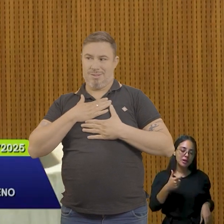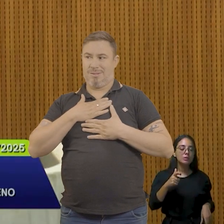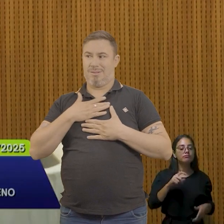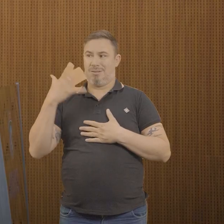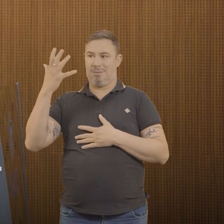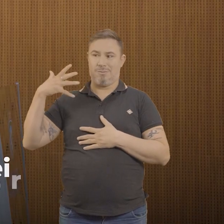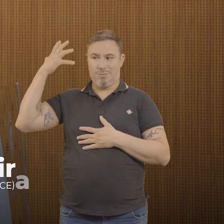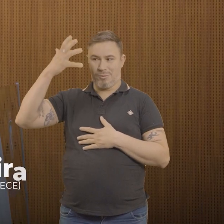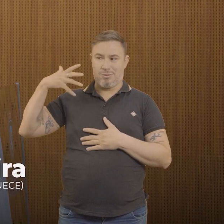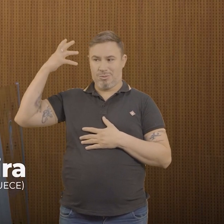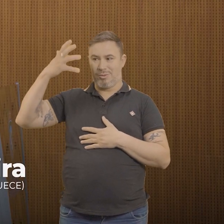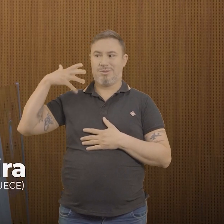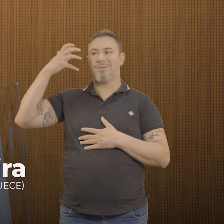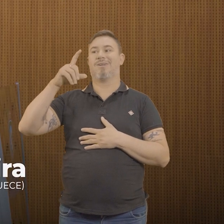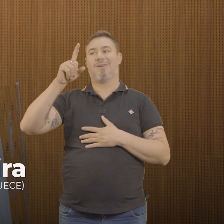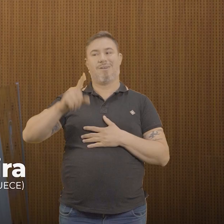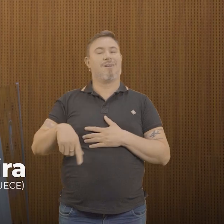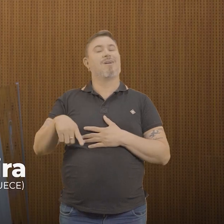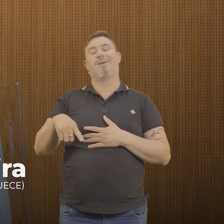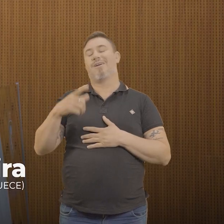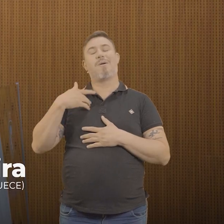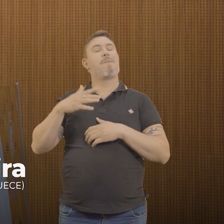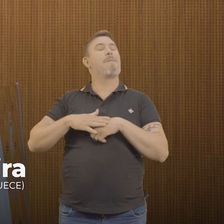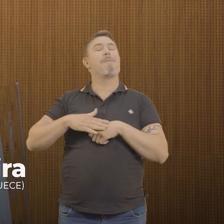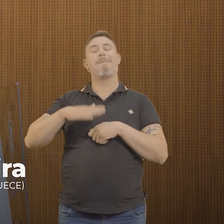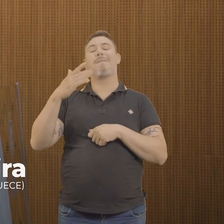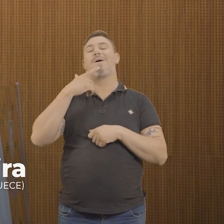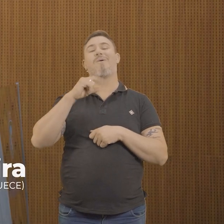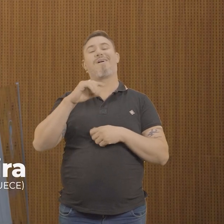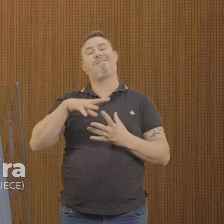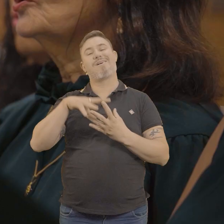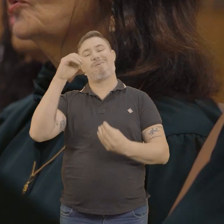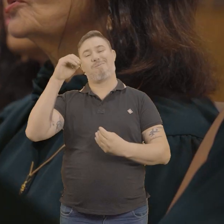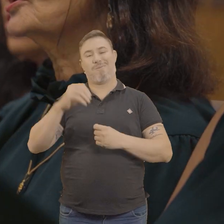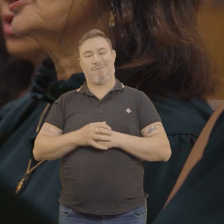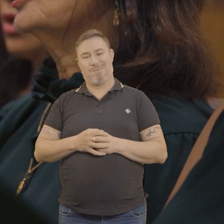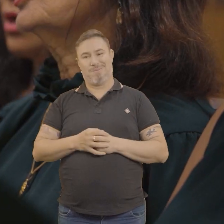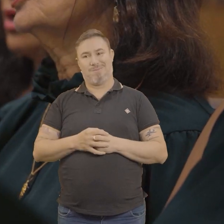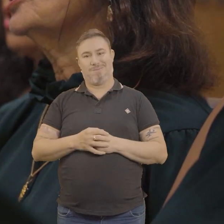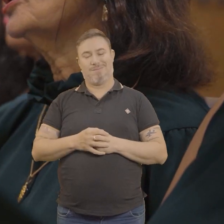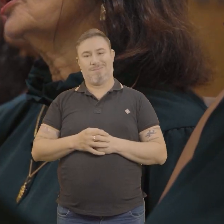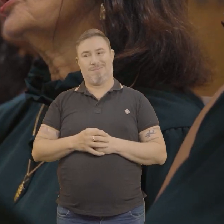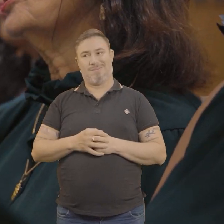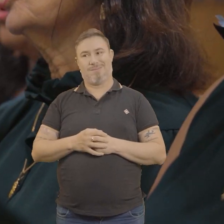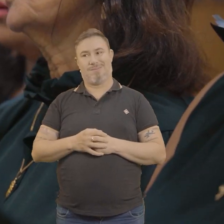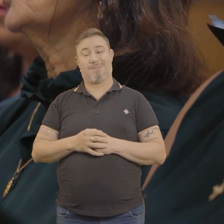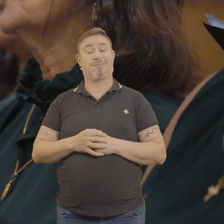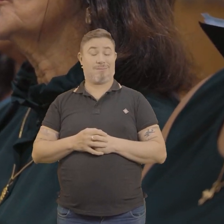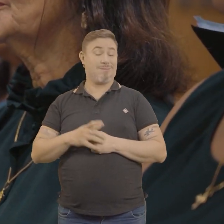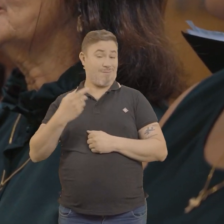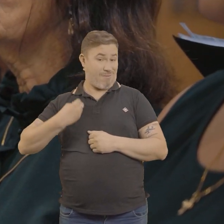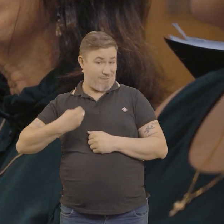música é um modo de vida e um dos maiores prazeres da alma. Este modo de vida e